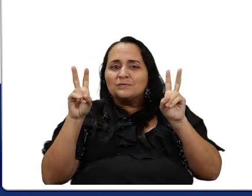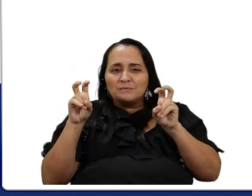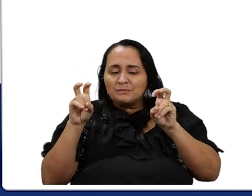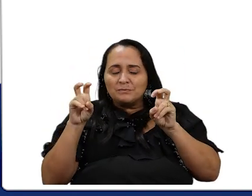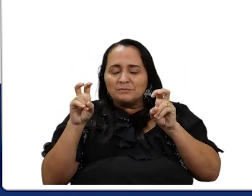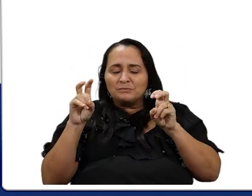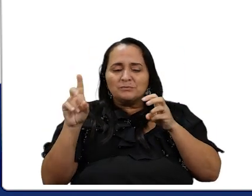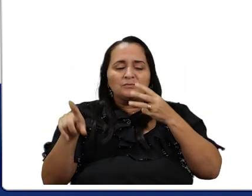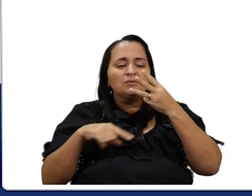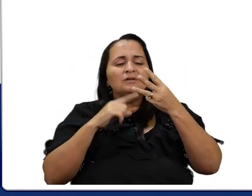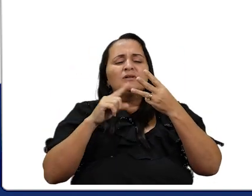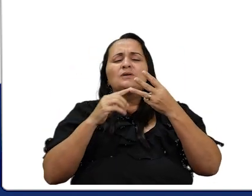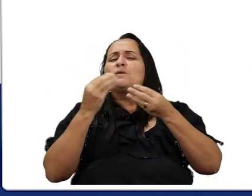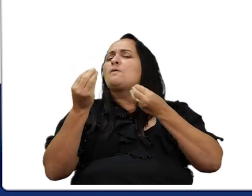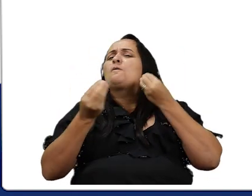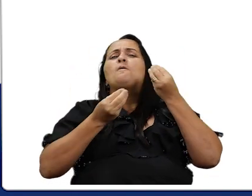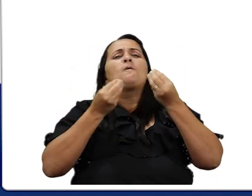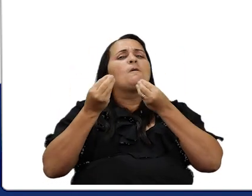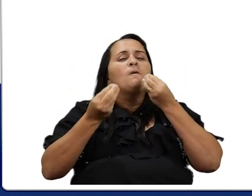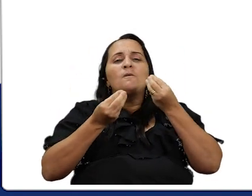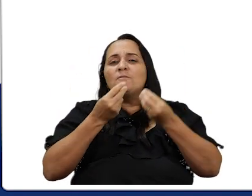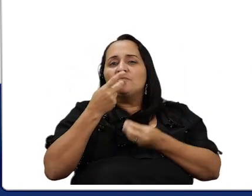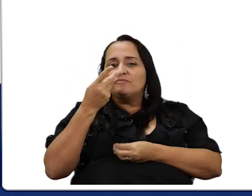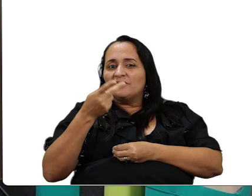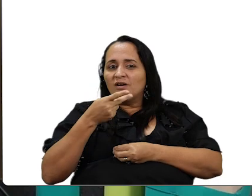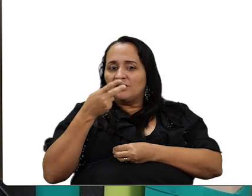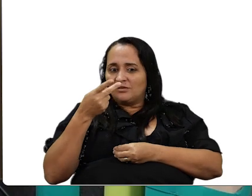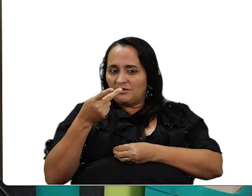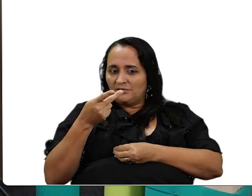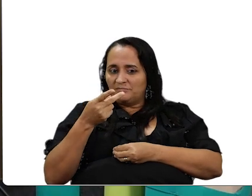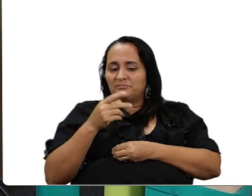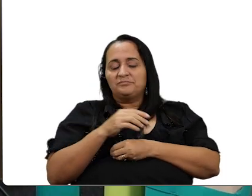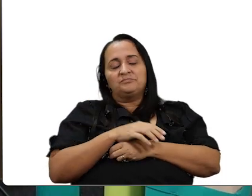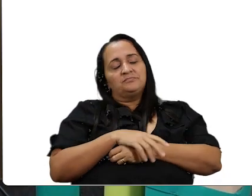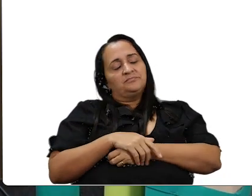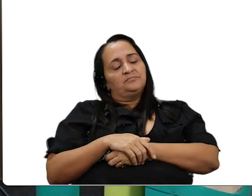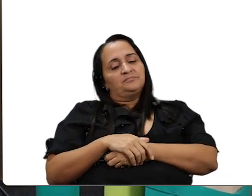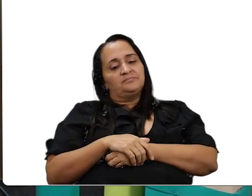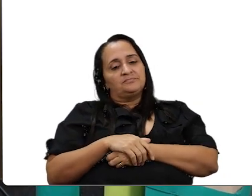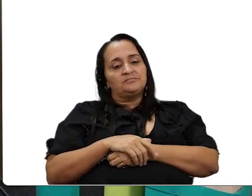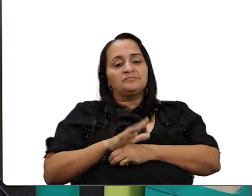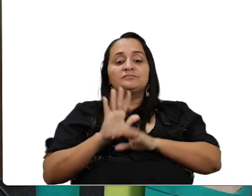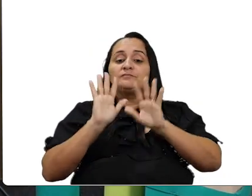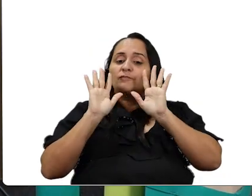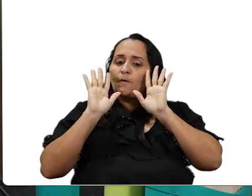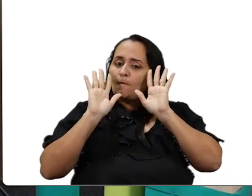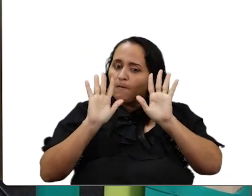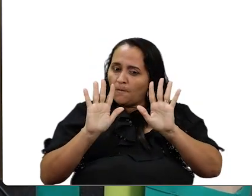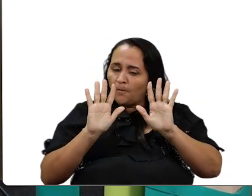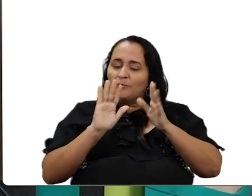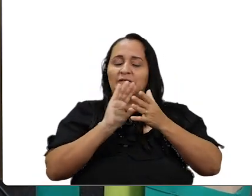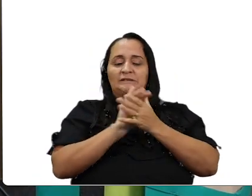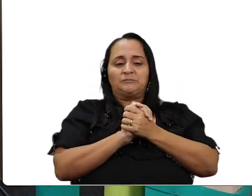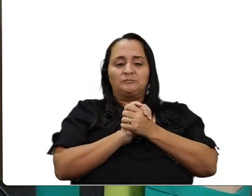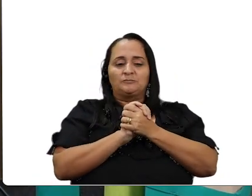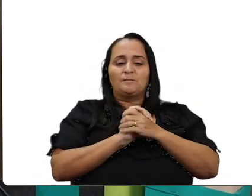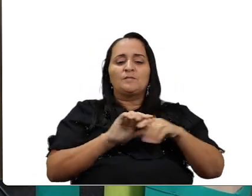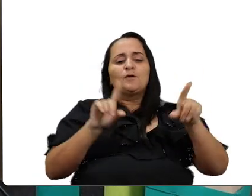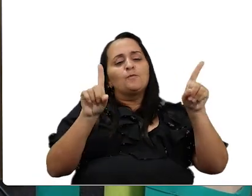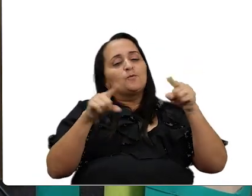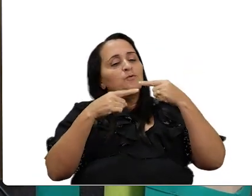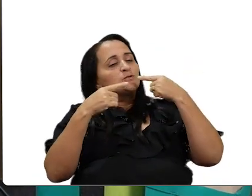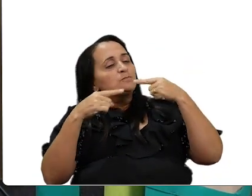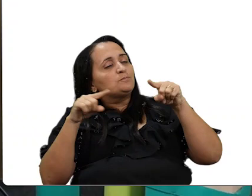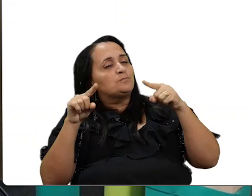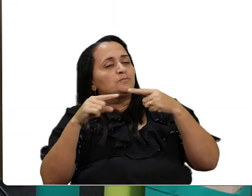fala e como ele fala. Olha, os Músicos de Bremen contam a história